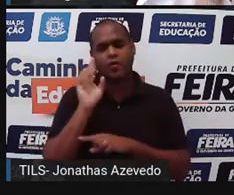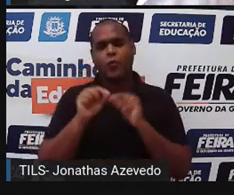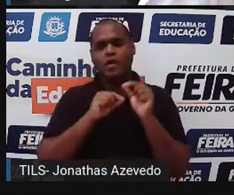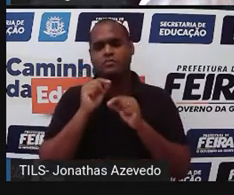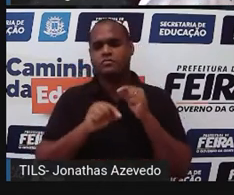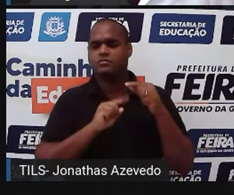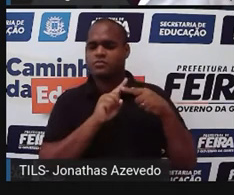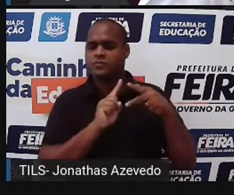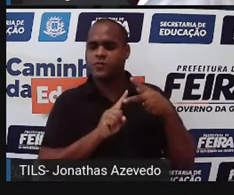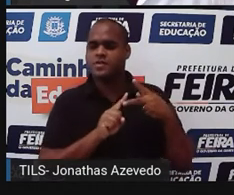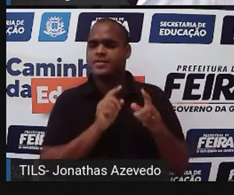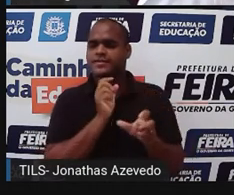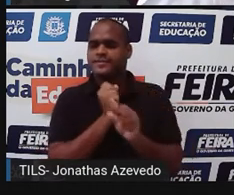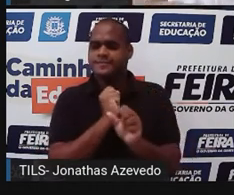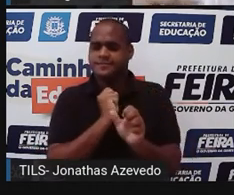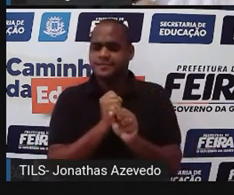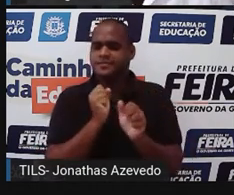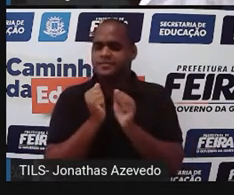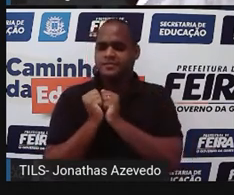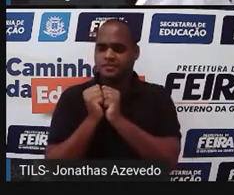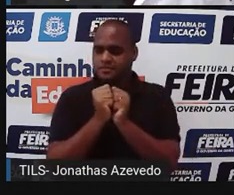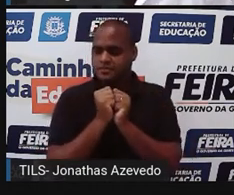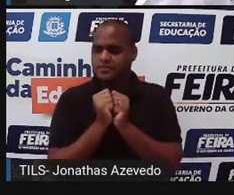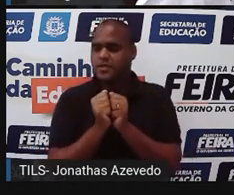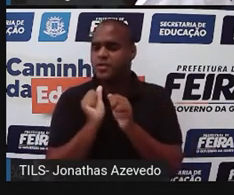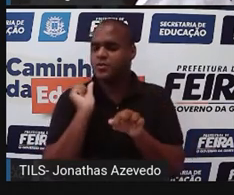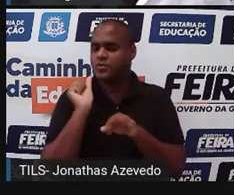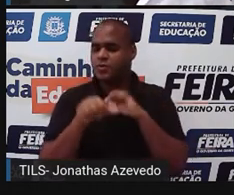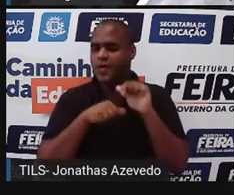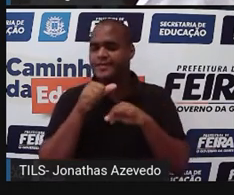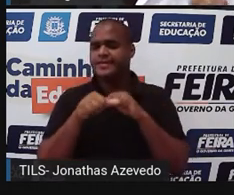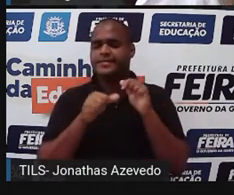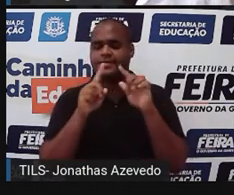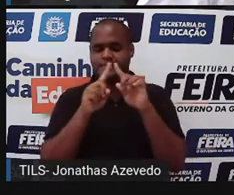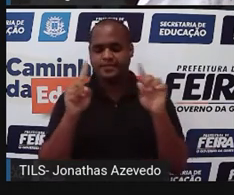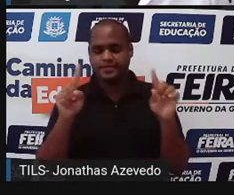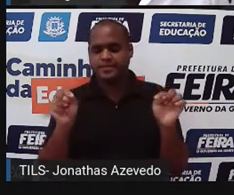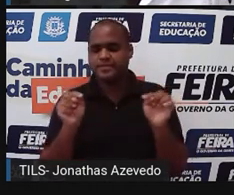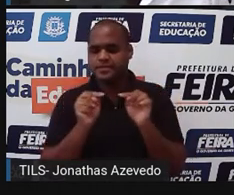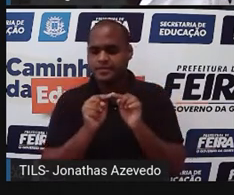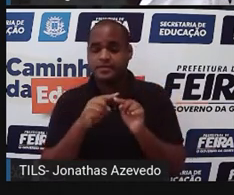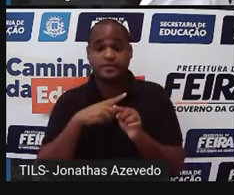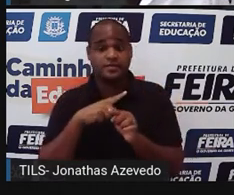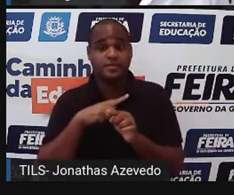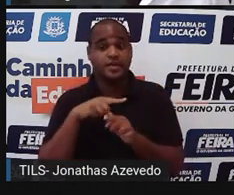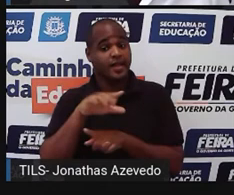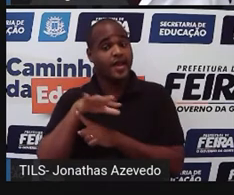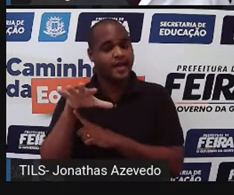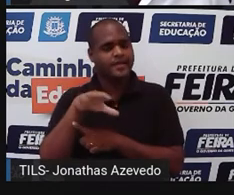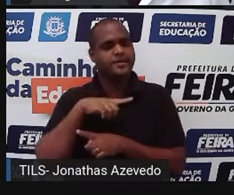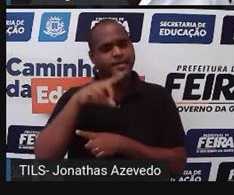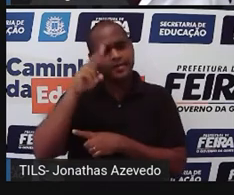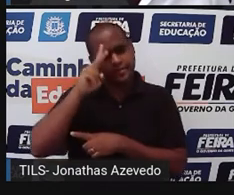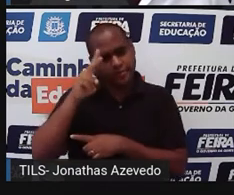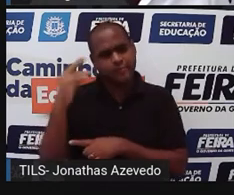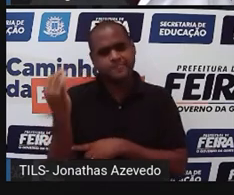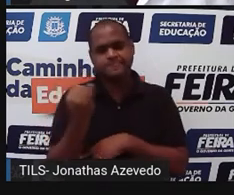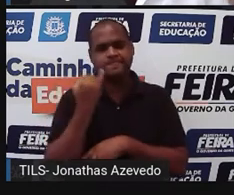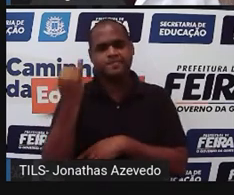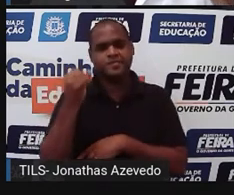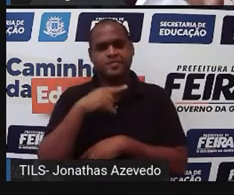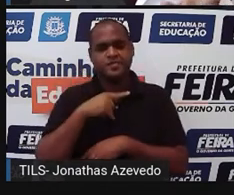aqueles dois triângulos se juntando e voltando a ser o retângulo tá bom E aí a área do retângulo que a gente lembrou a pouco